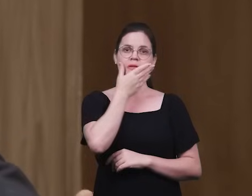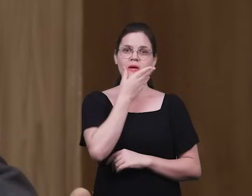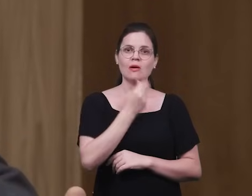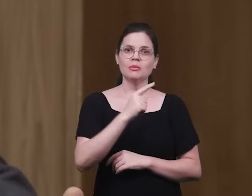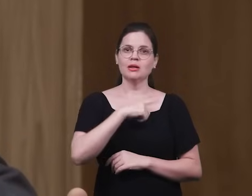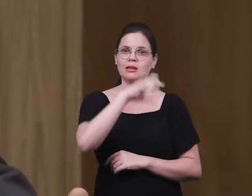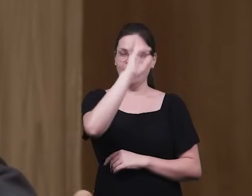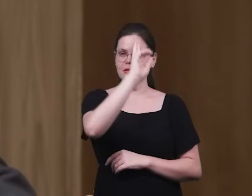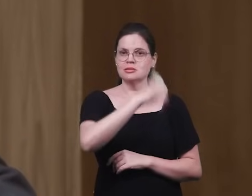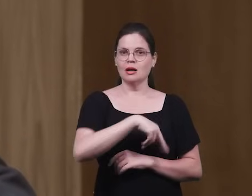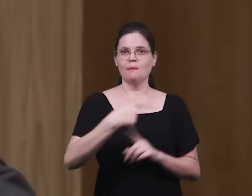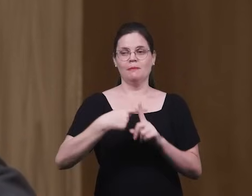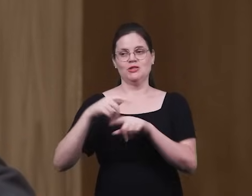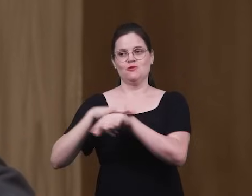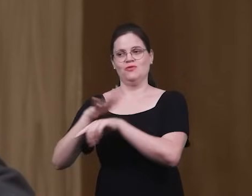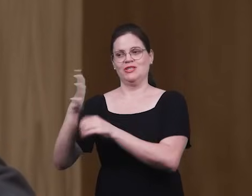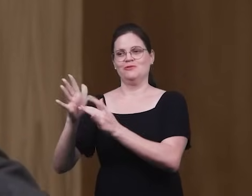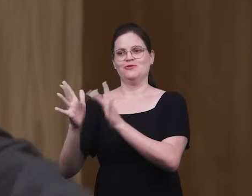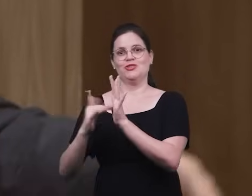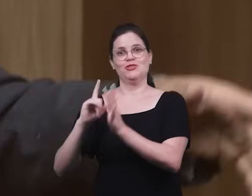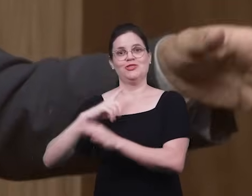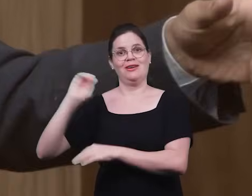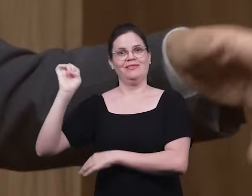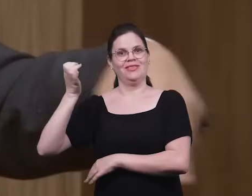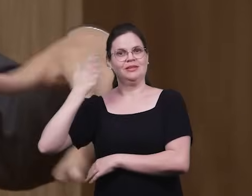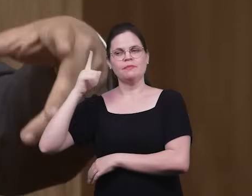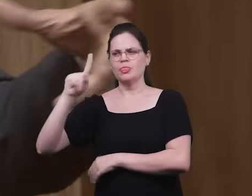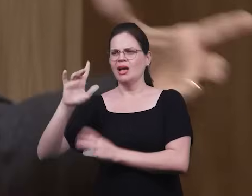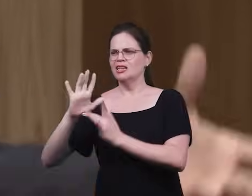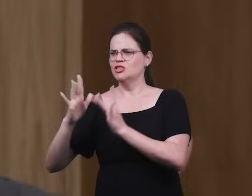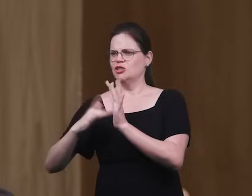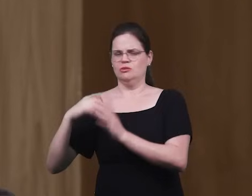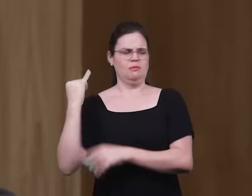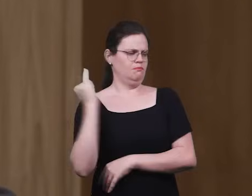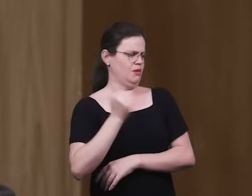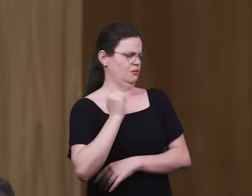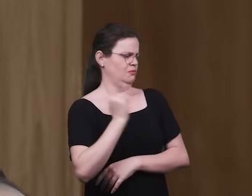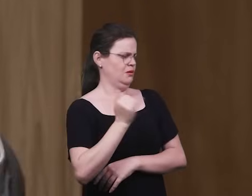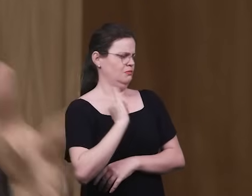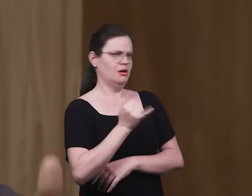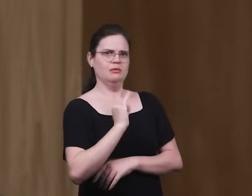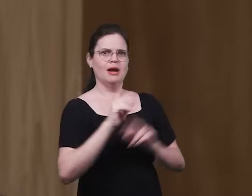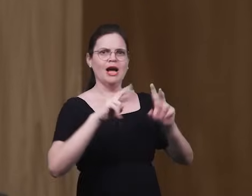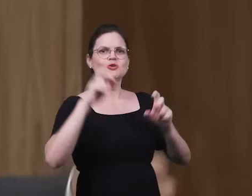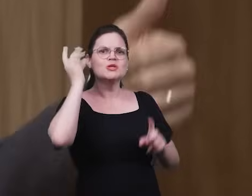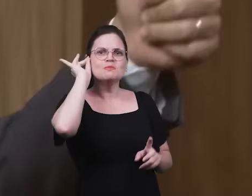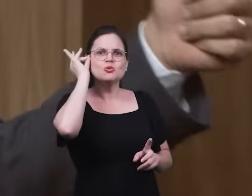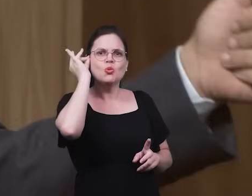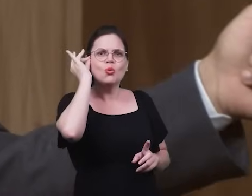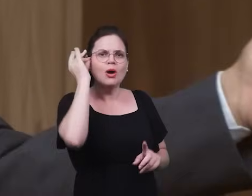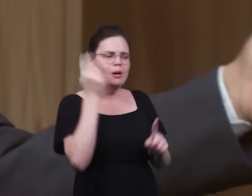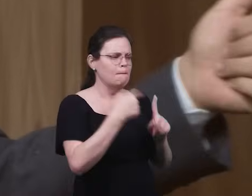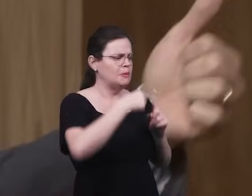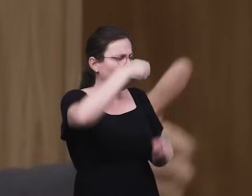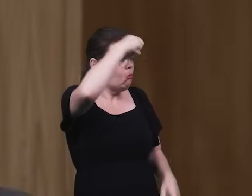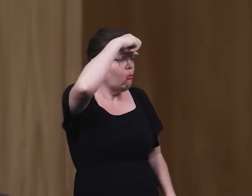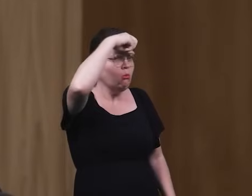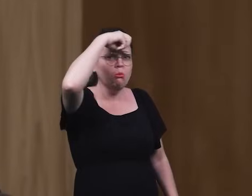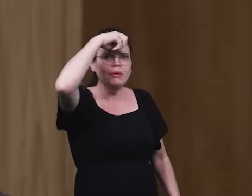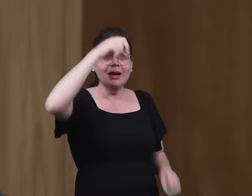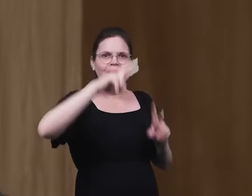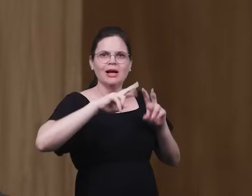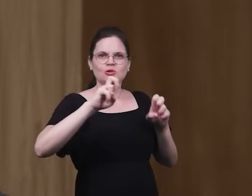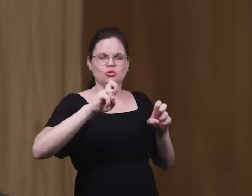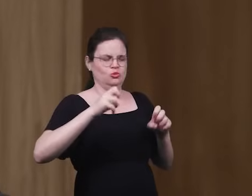Senhor Jesus que tava na revelação Jesus então começa a falar um monte de coisas espirituais que ele não entende nada sobre o Novo